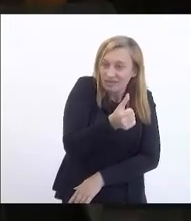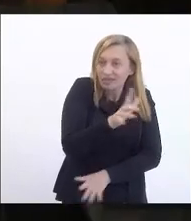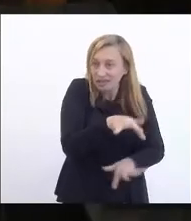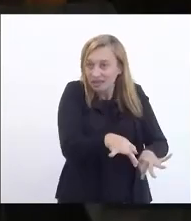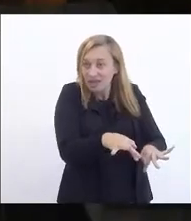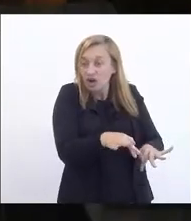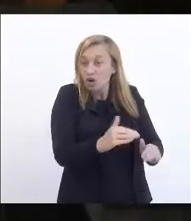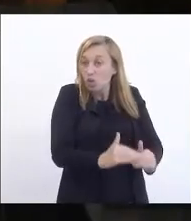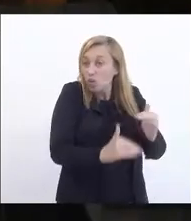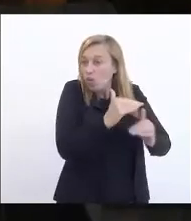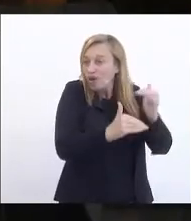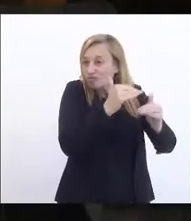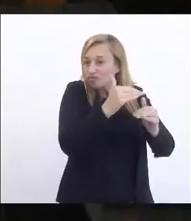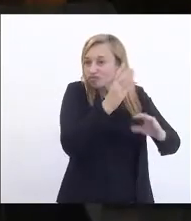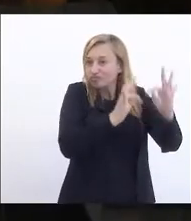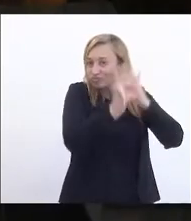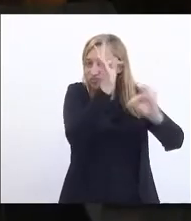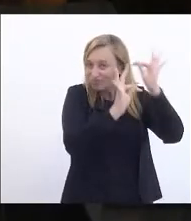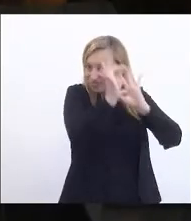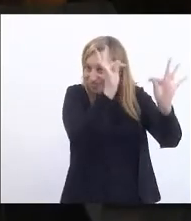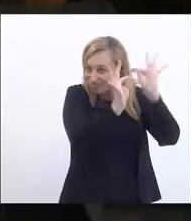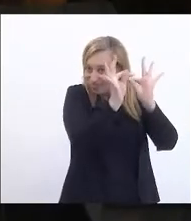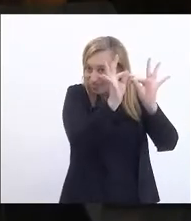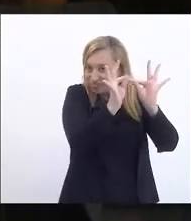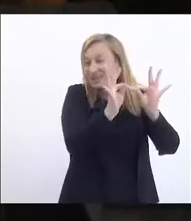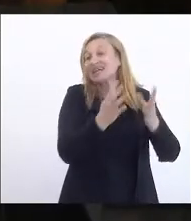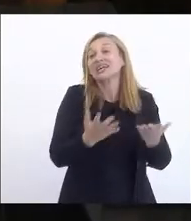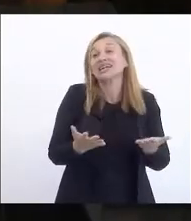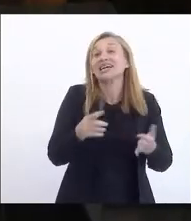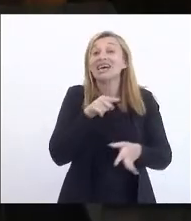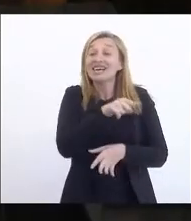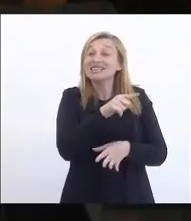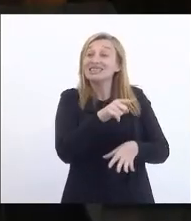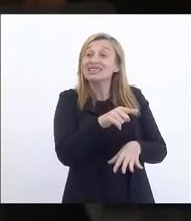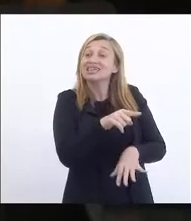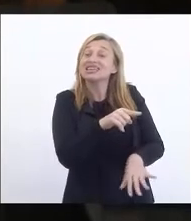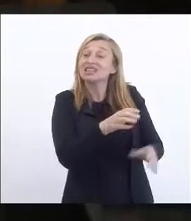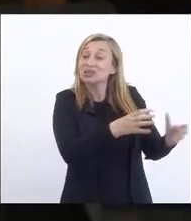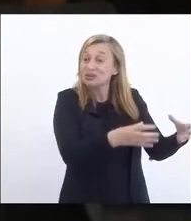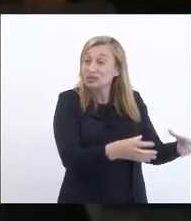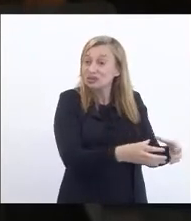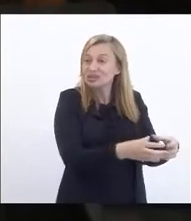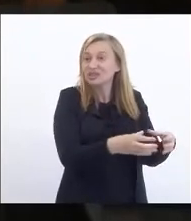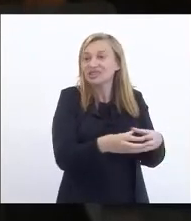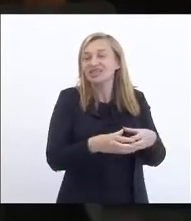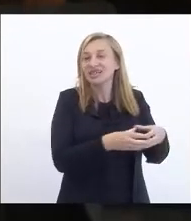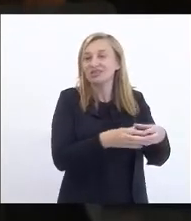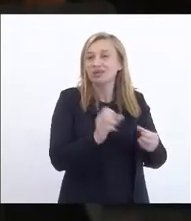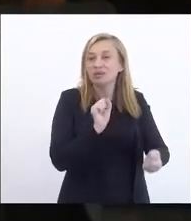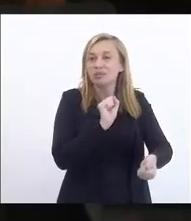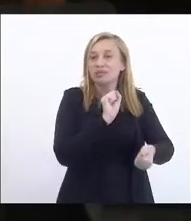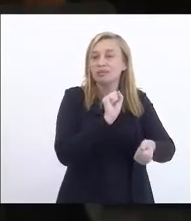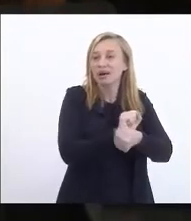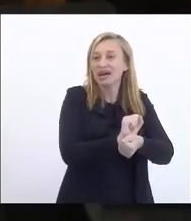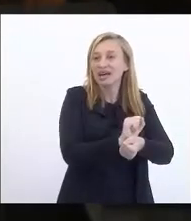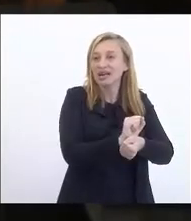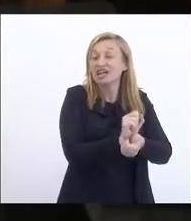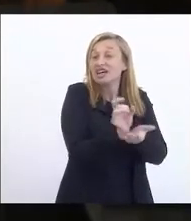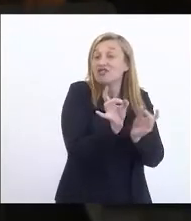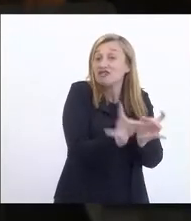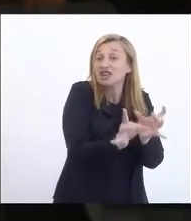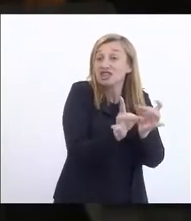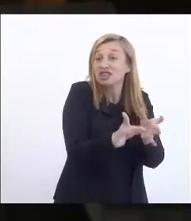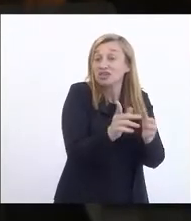com avanço tecnológico, esses campos estão sendo vendidos pela Petrobras a terceiros, que